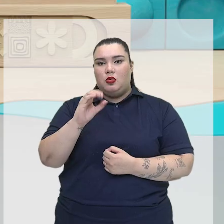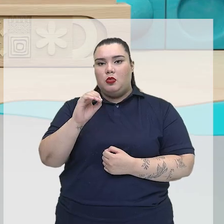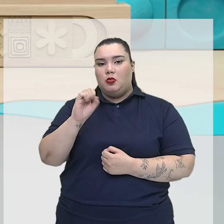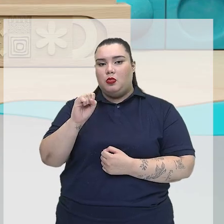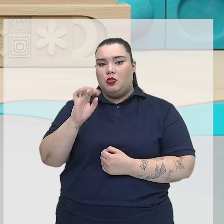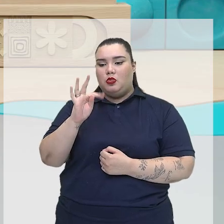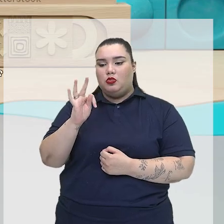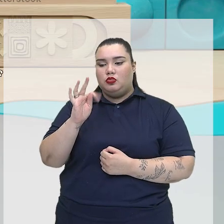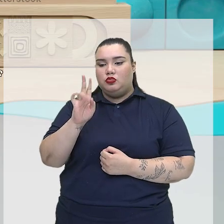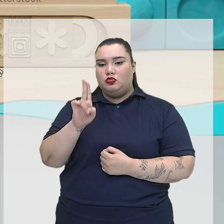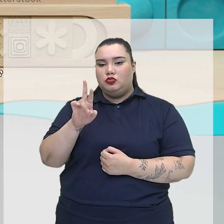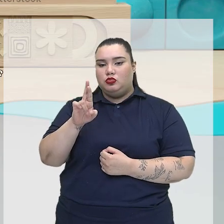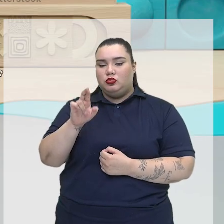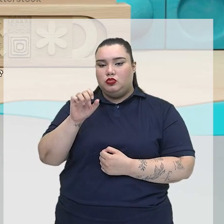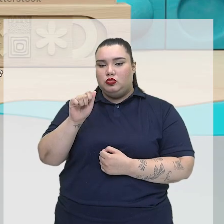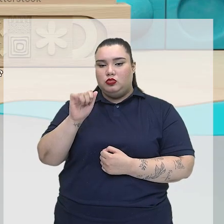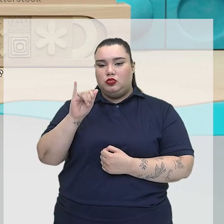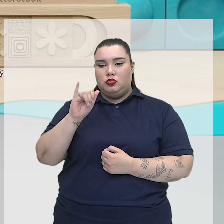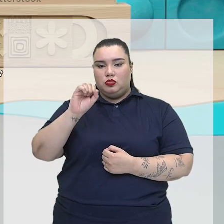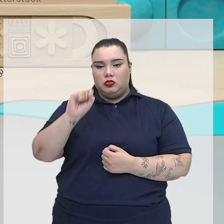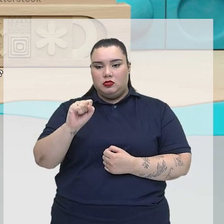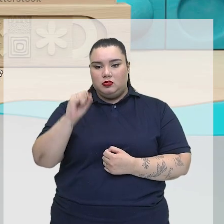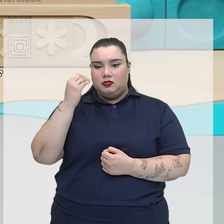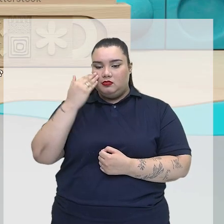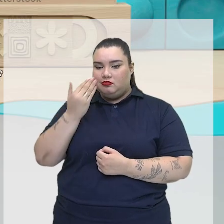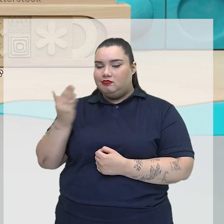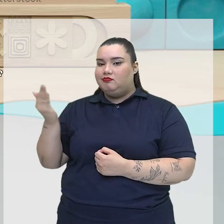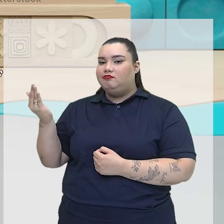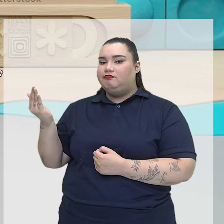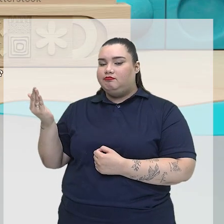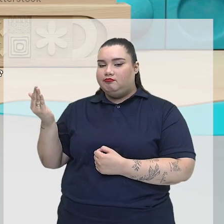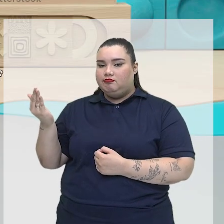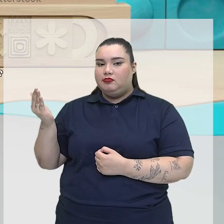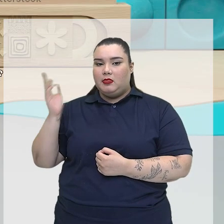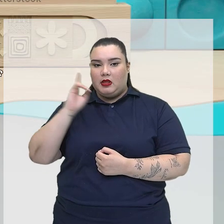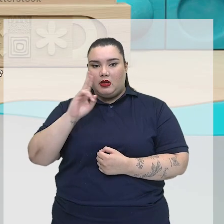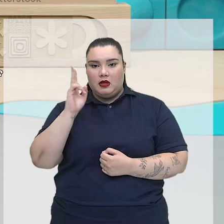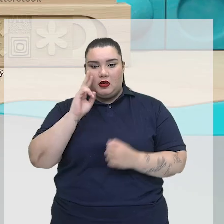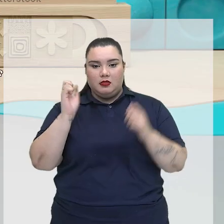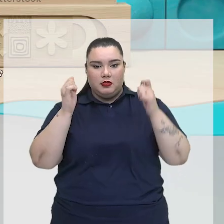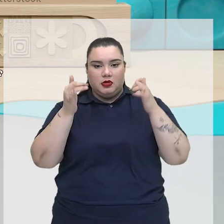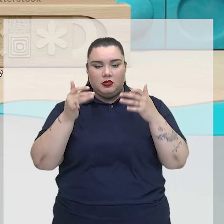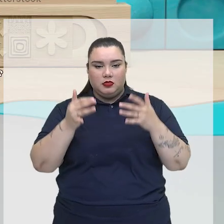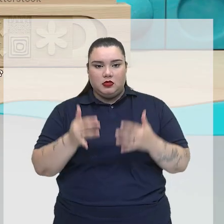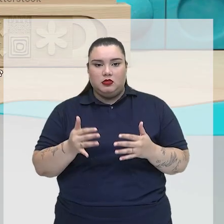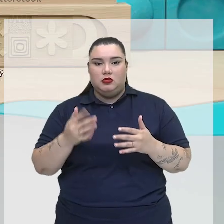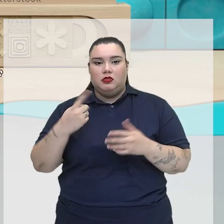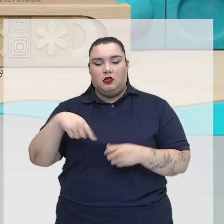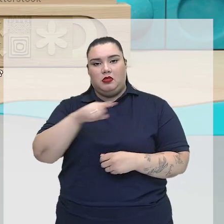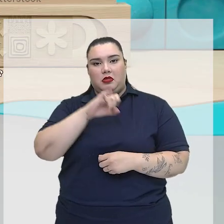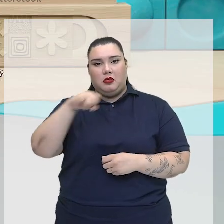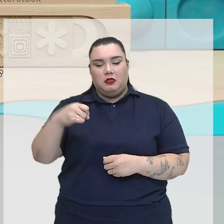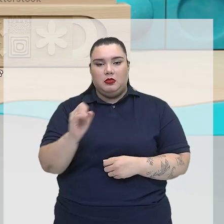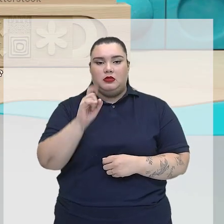função da nossa coluna vertebral é justamente manter a nossa postura? Então, ó, já aproveita, se você está sentado,